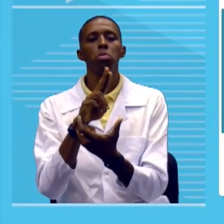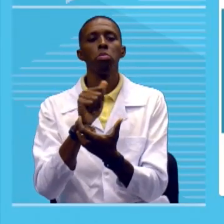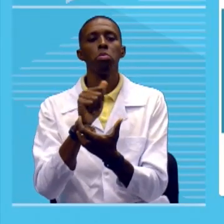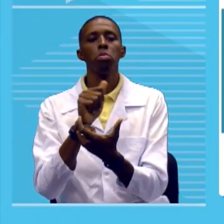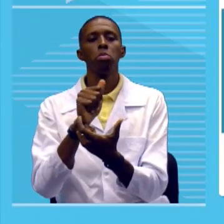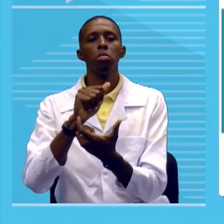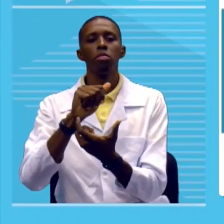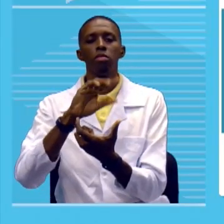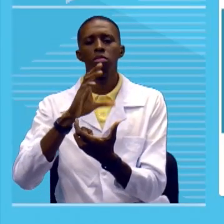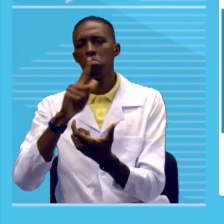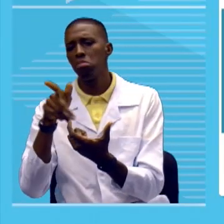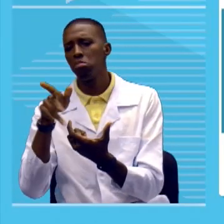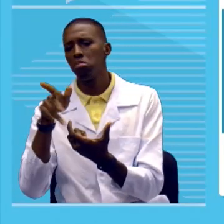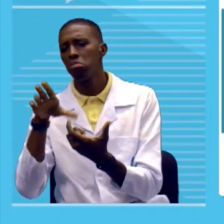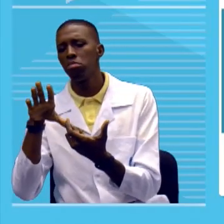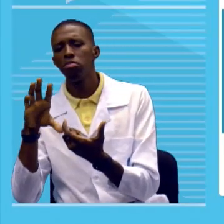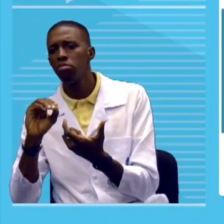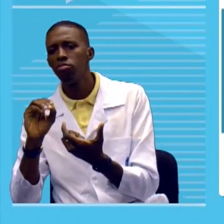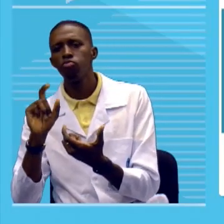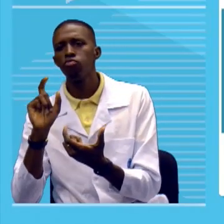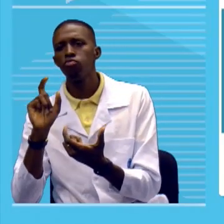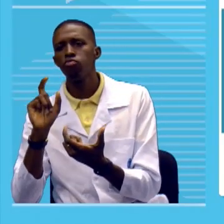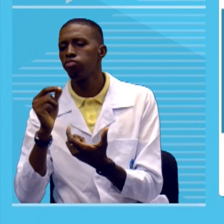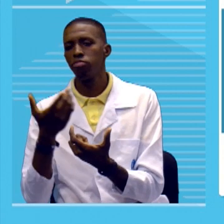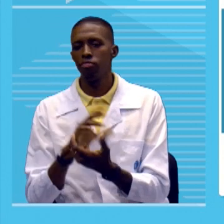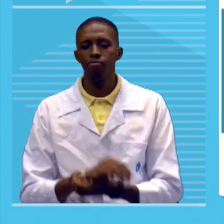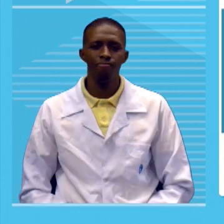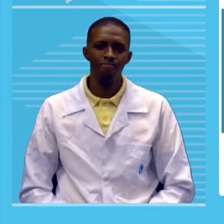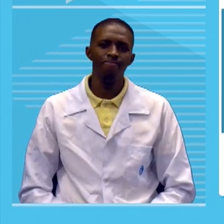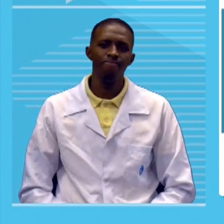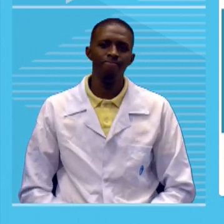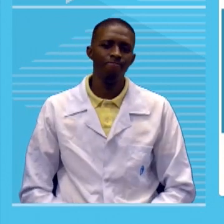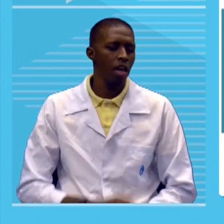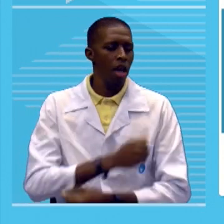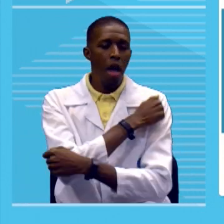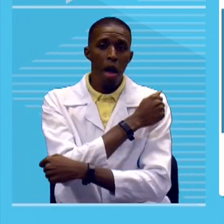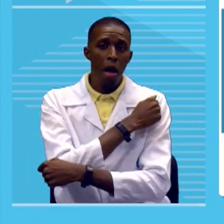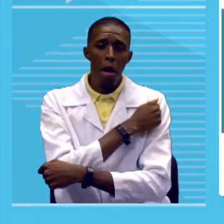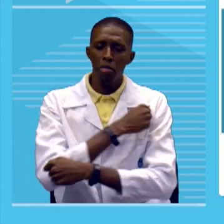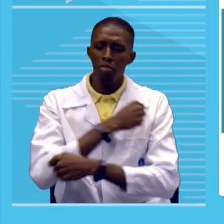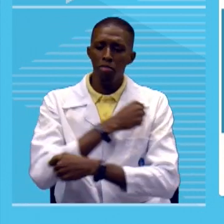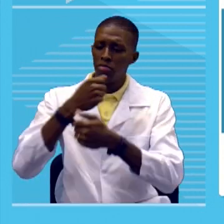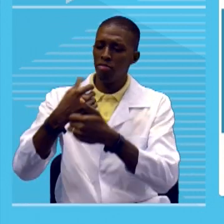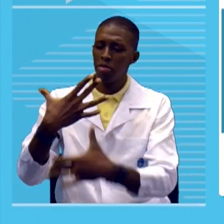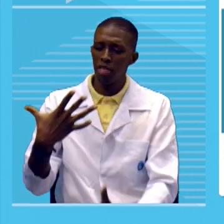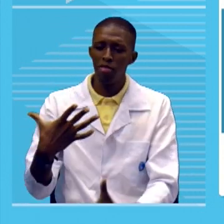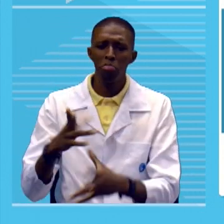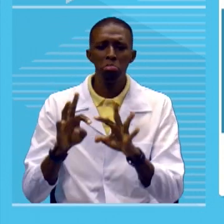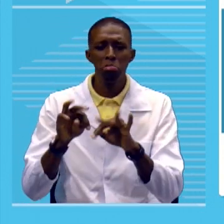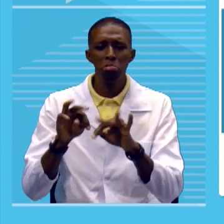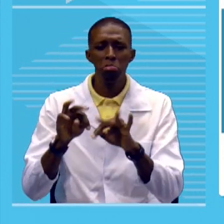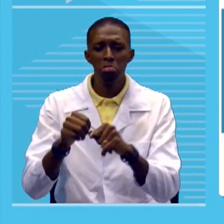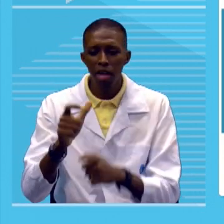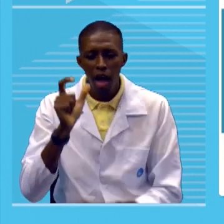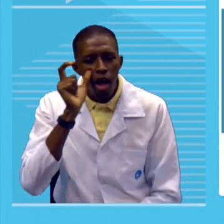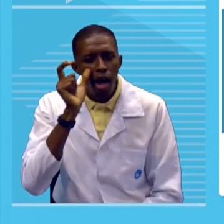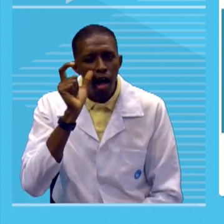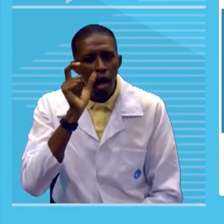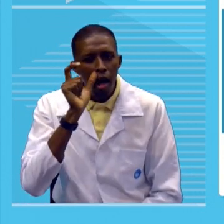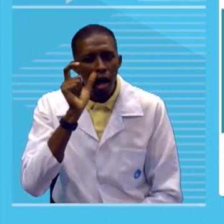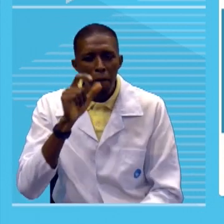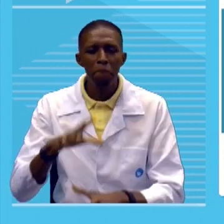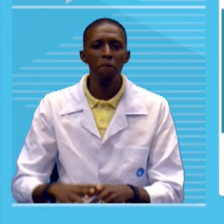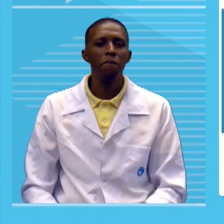Tudo tranquilo aí? Galerinha de Lagoinha do Piauí, rapaz, todo mundo aí antenado, hein?